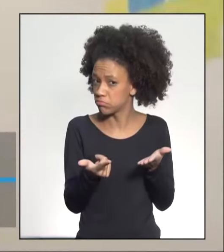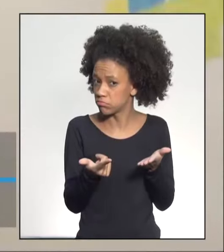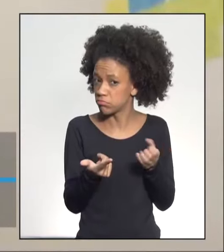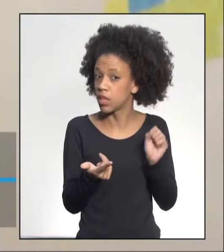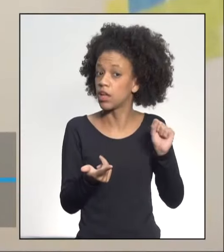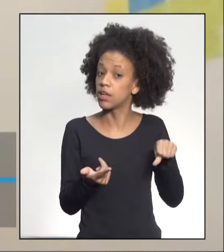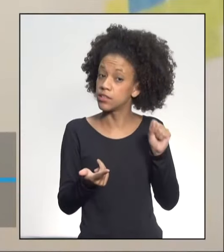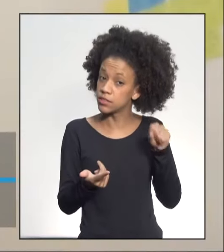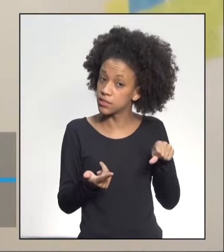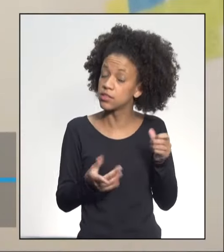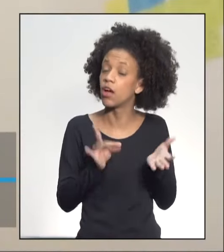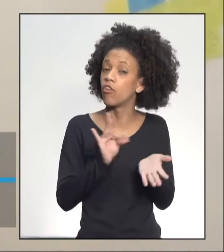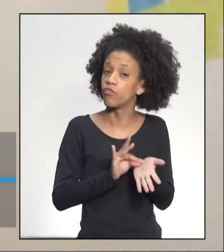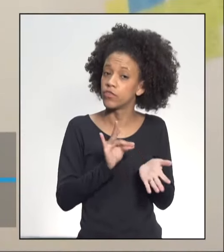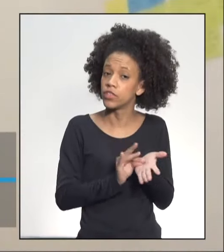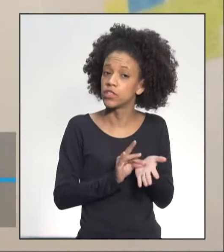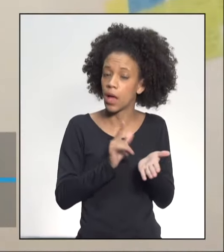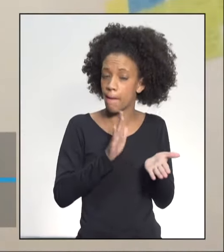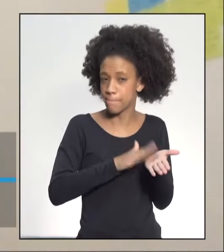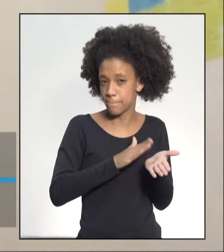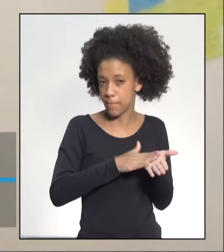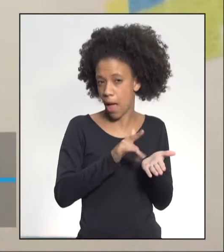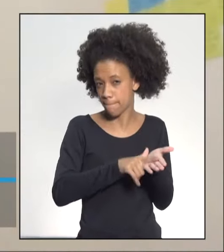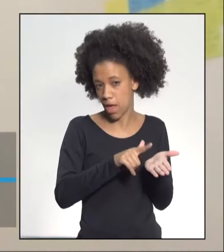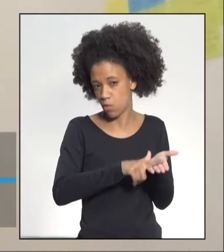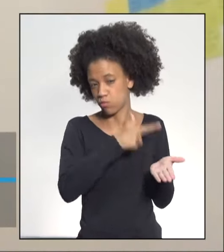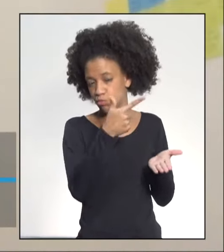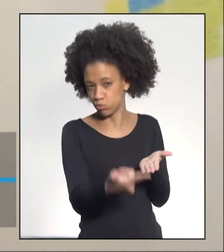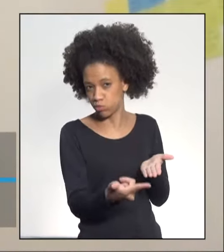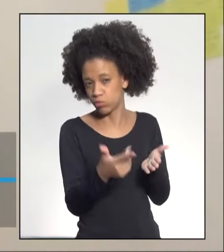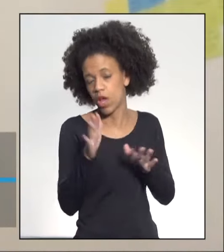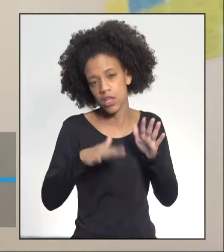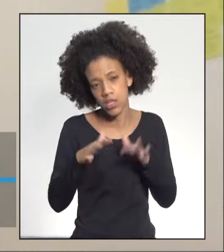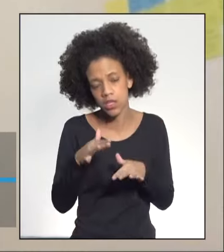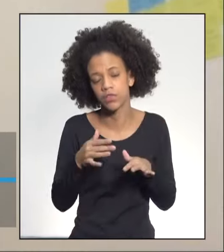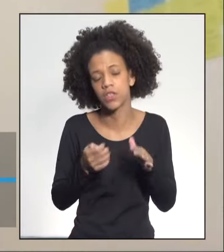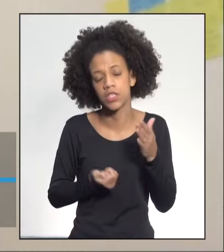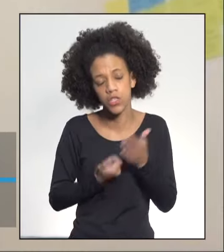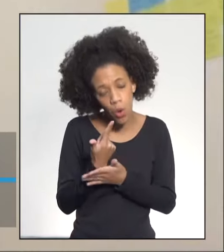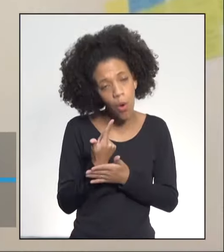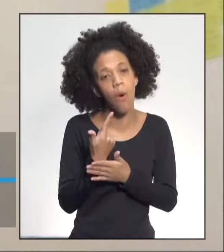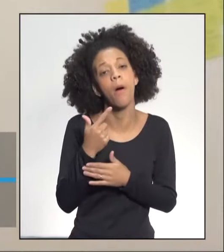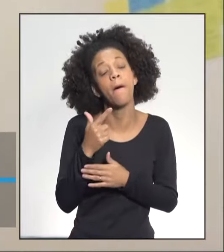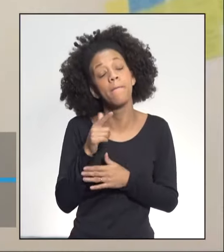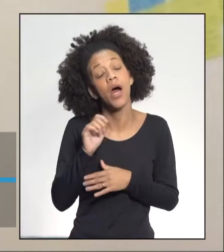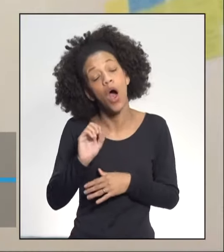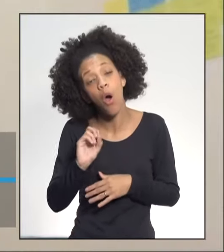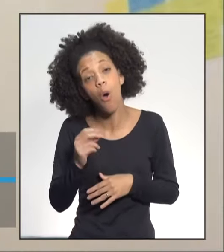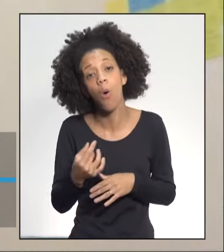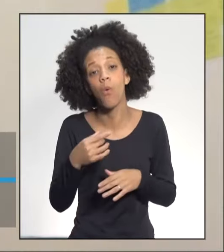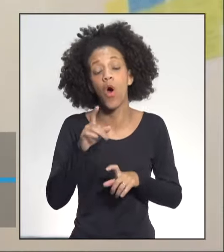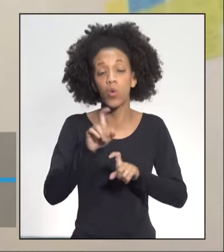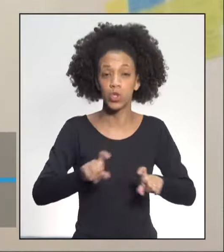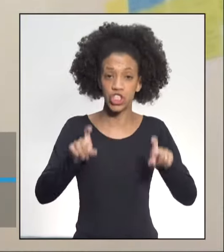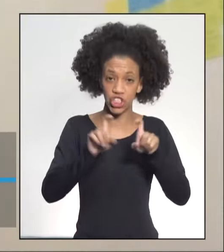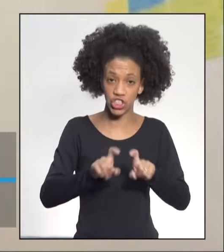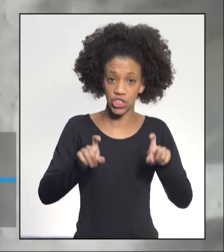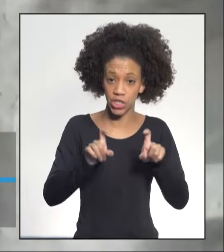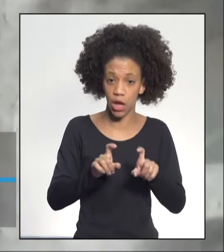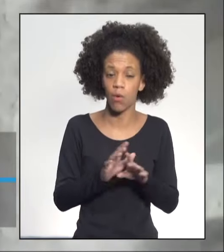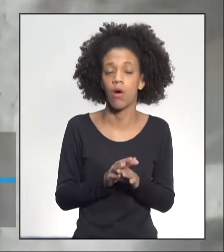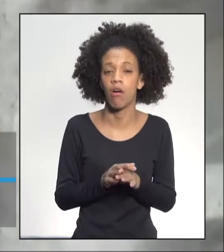jornais oficiais, né? Aquele em papel que, às vezes, a gente compra, né? Ou os digitais hoje, que são mais comuns ainda, não verdade? É,